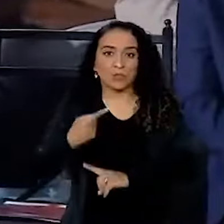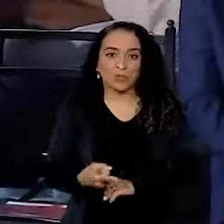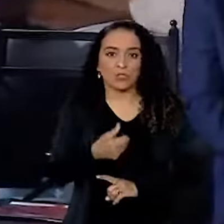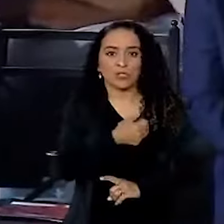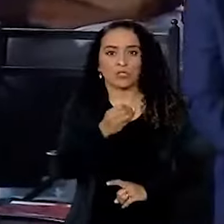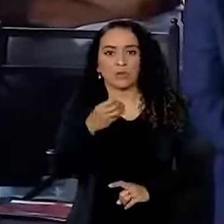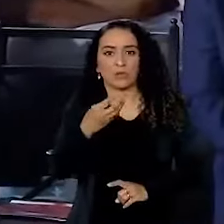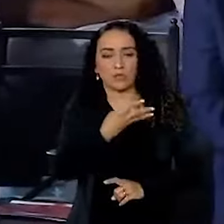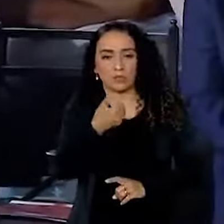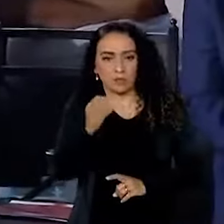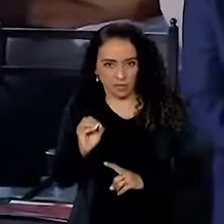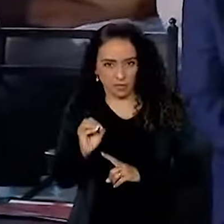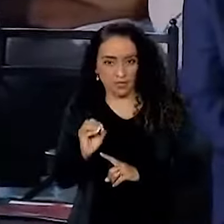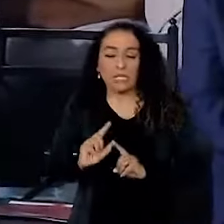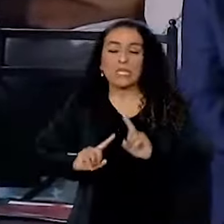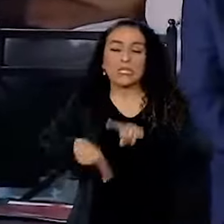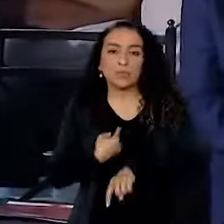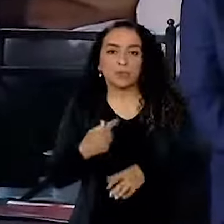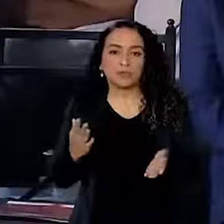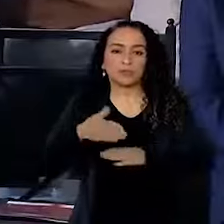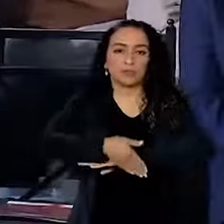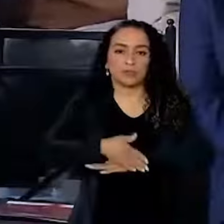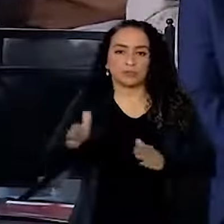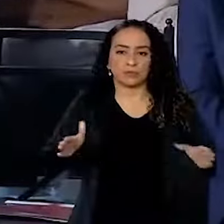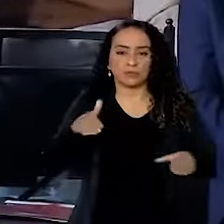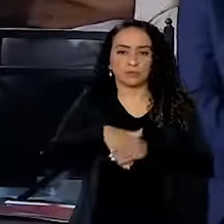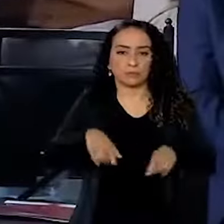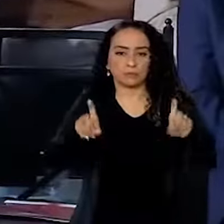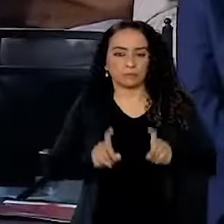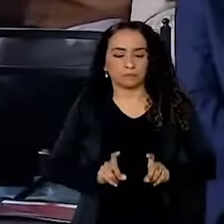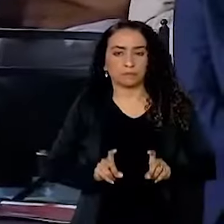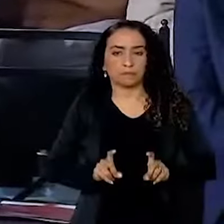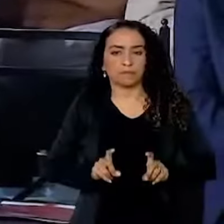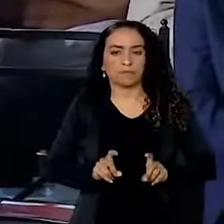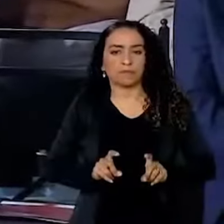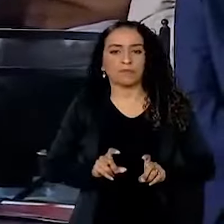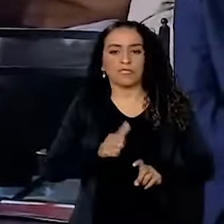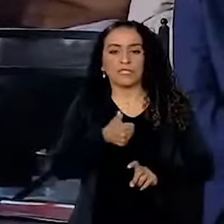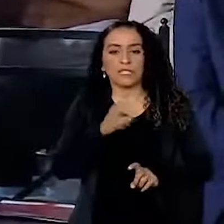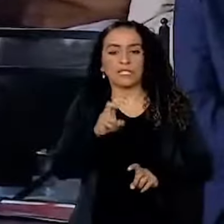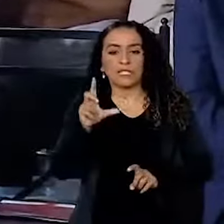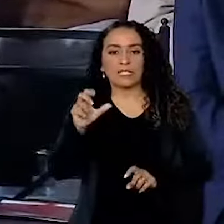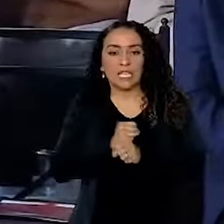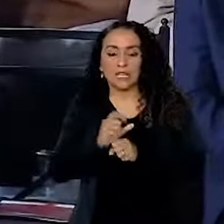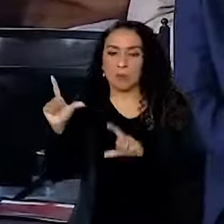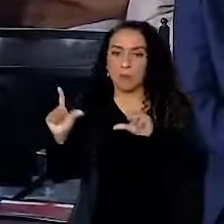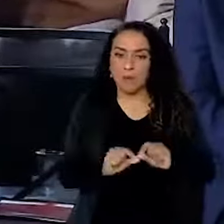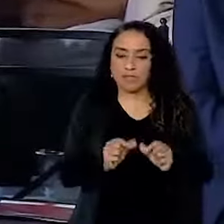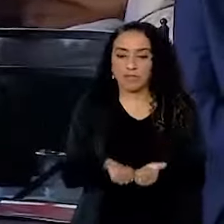140. Depois que eu cheguei no governo, em menos de 15 anos, nós vamos entregar